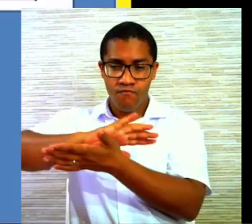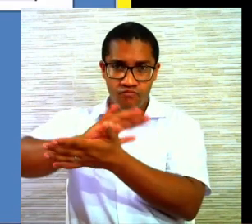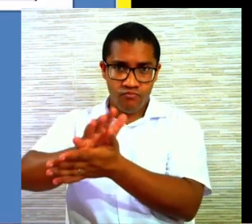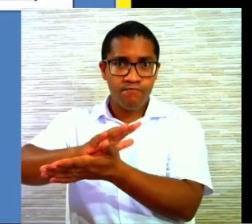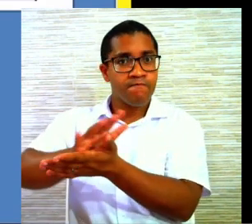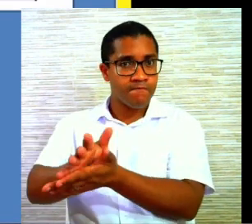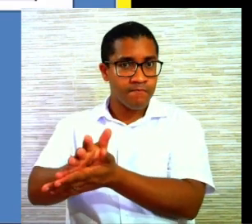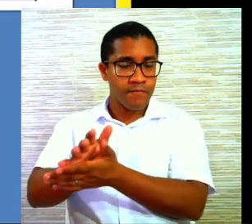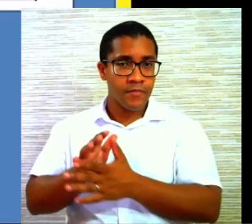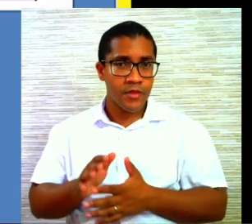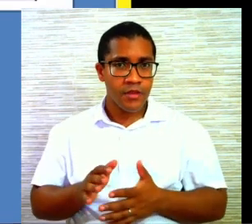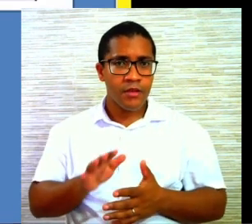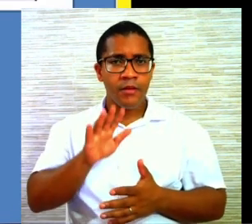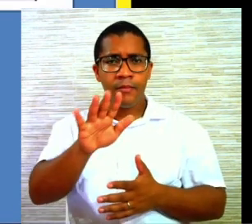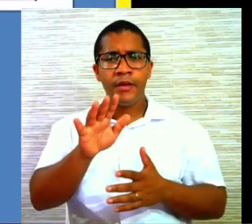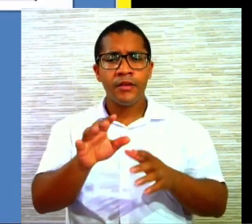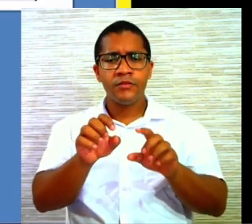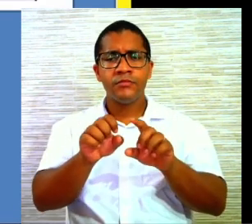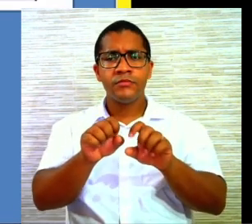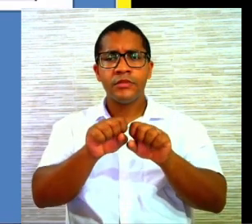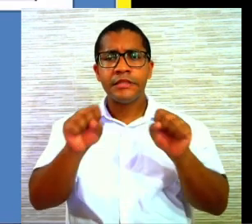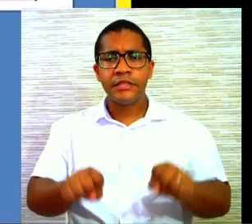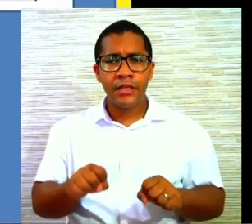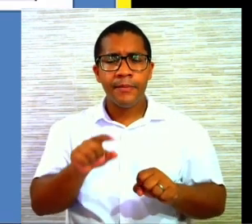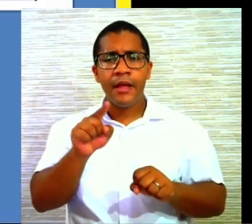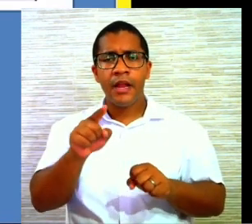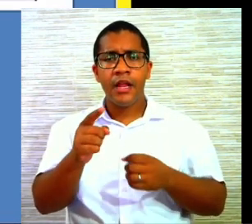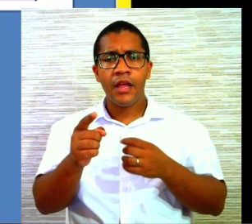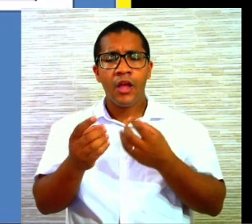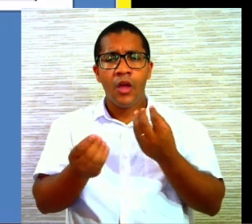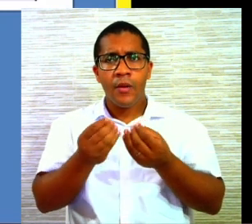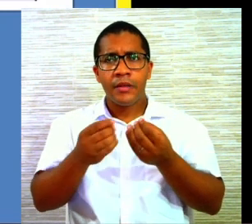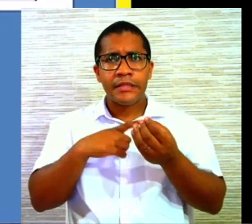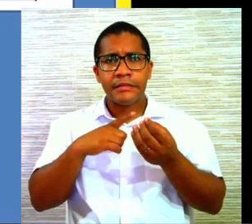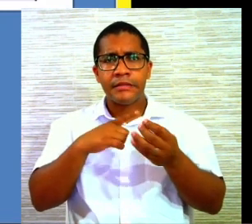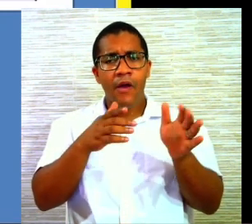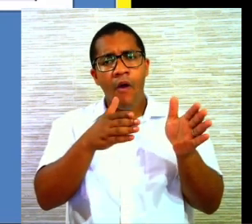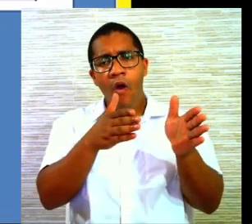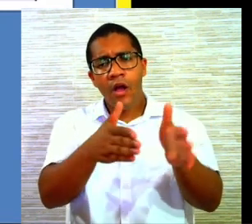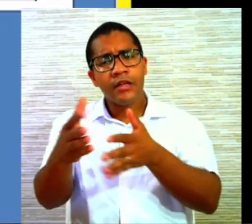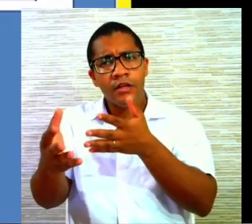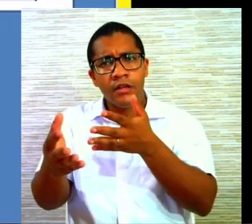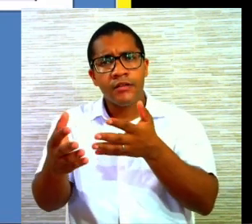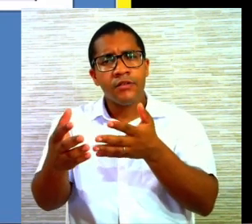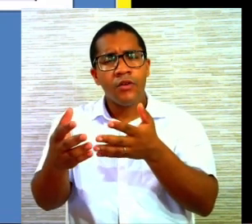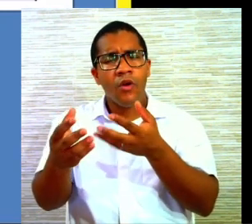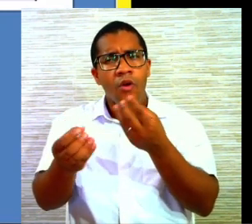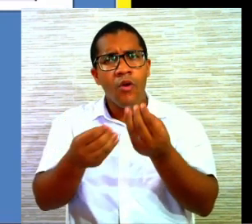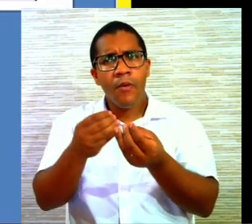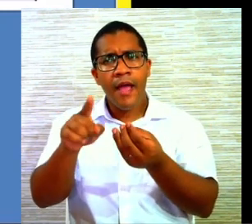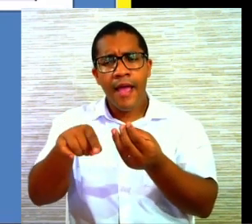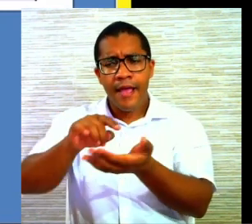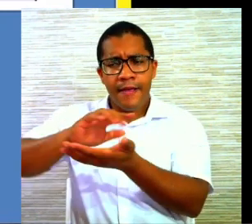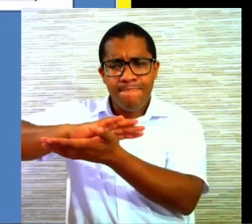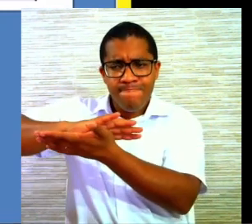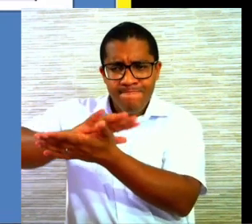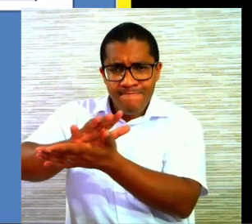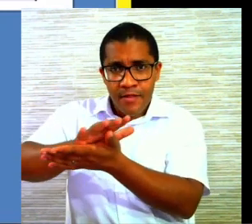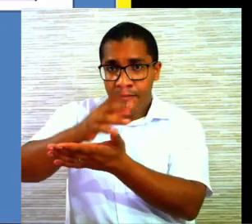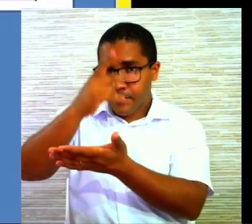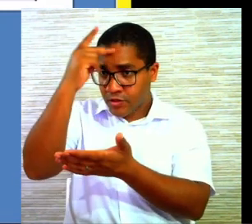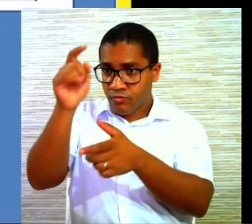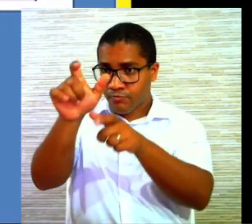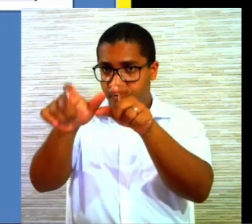trabalho. Quando um sistema social, se estrutura a partir da exploração de uma forma de